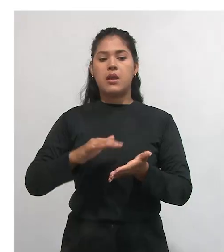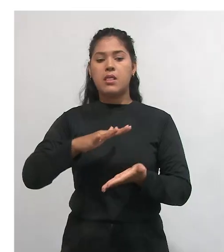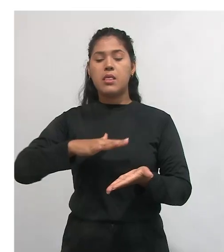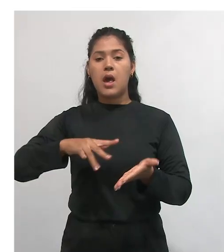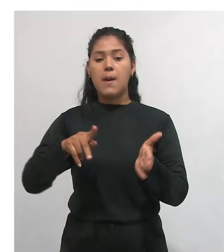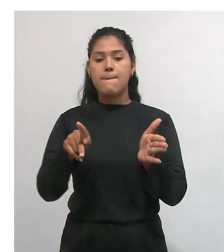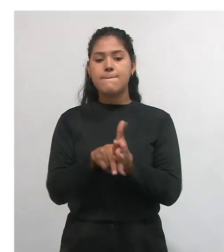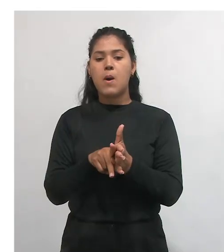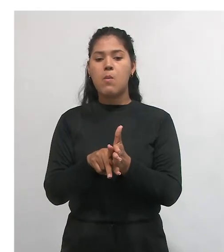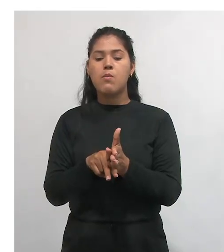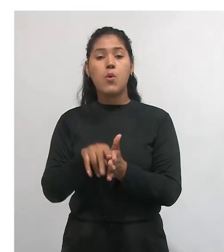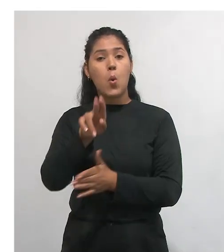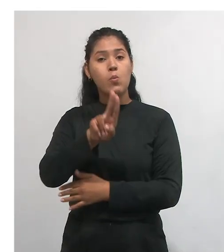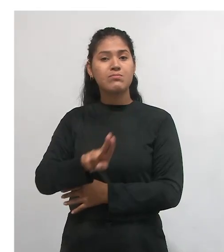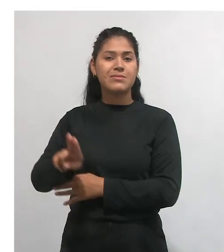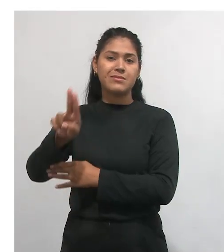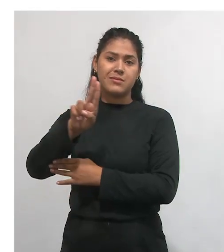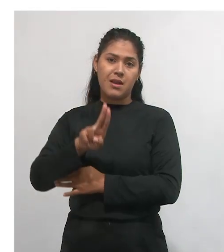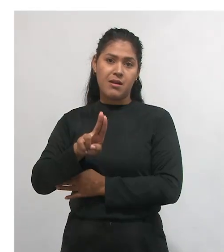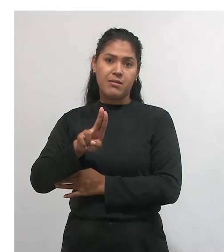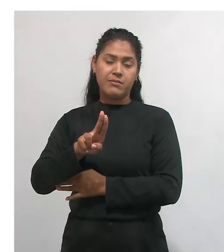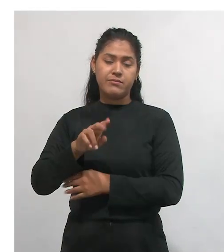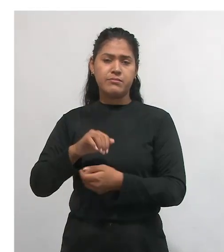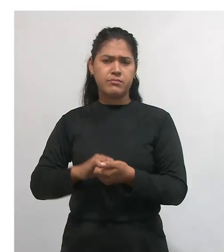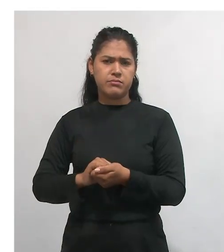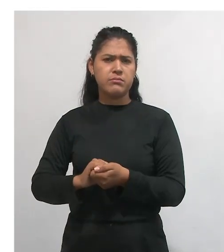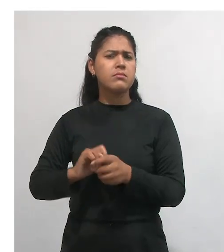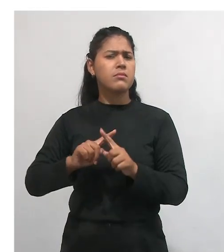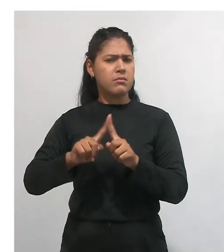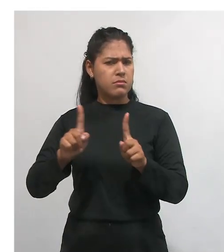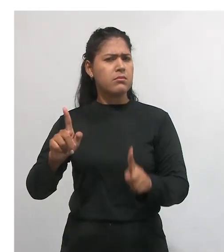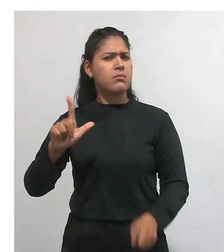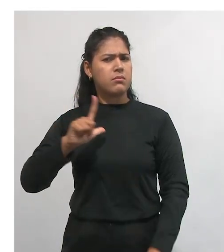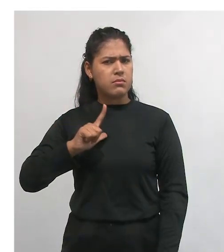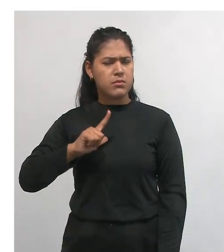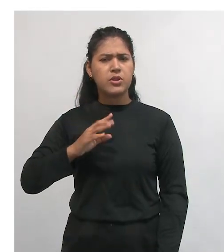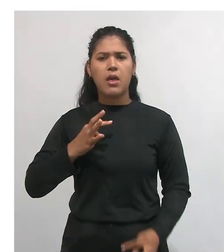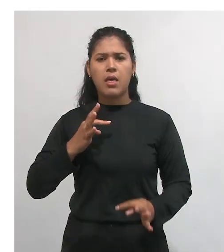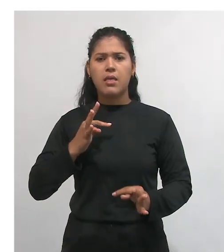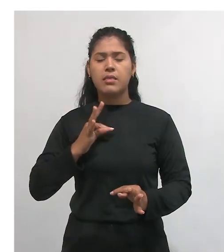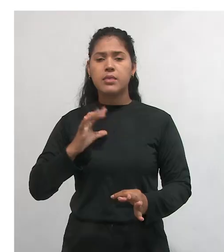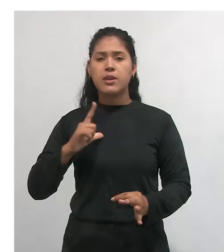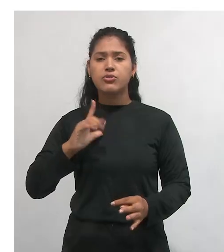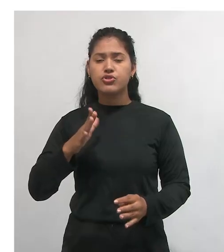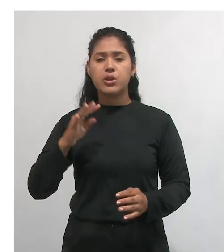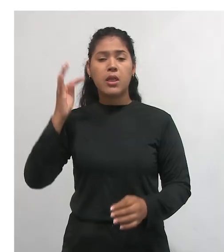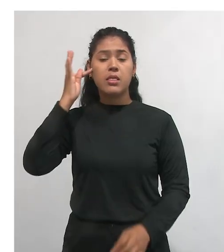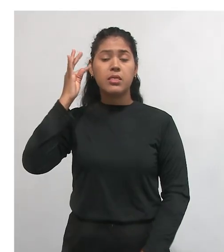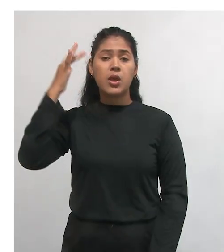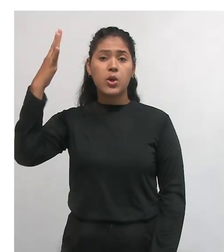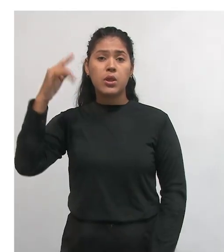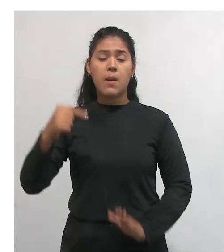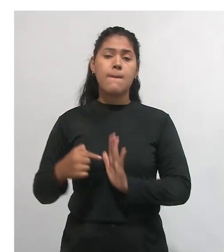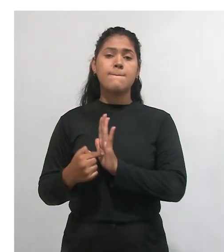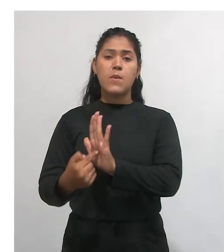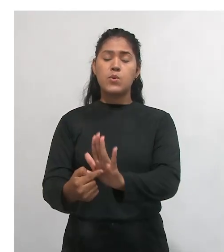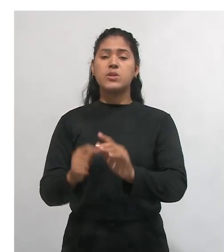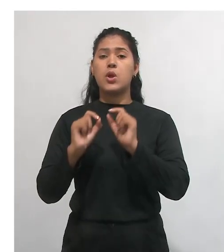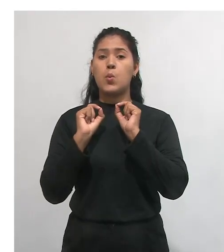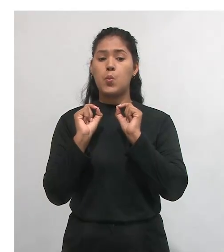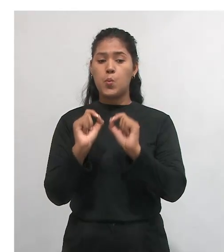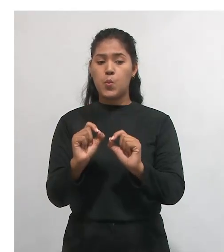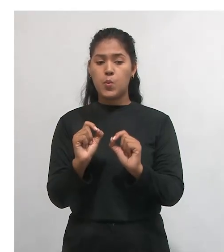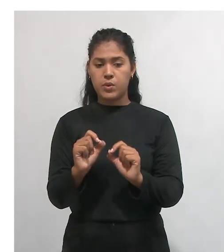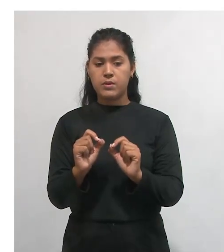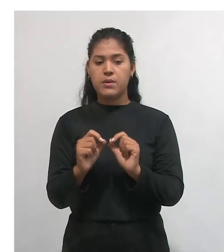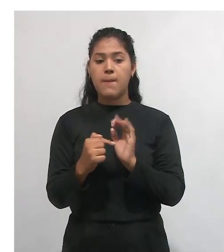tentar percorrer. A tese, ou as teses principais dos contratualistas que nós vamos trazer para essa aula é justamente